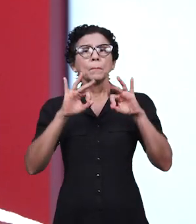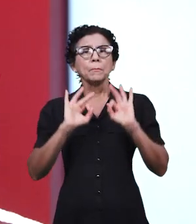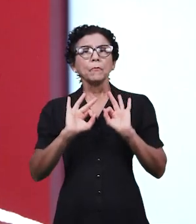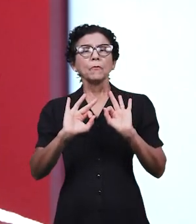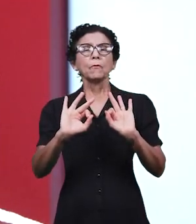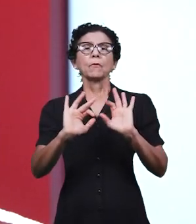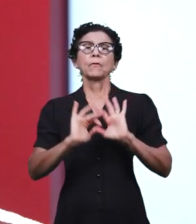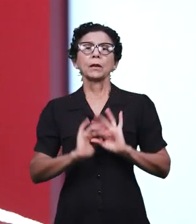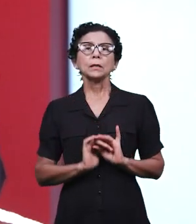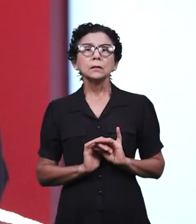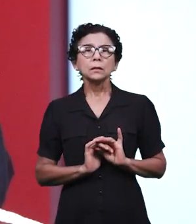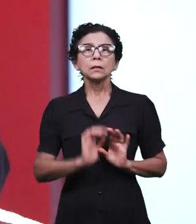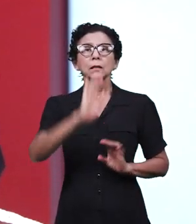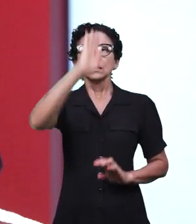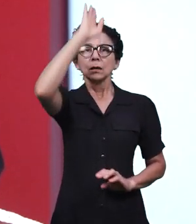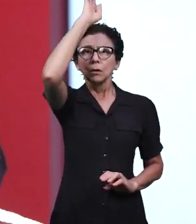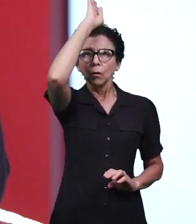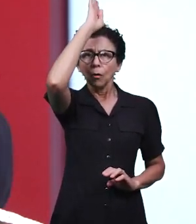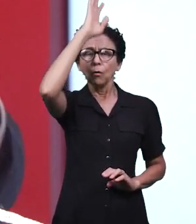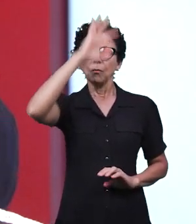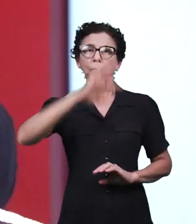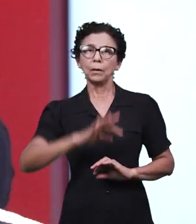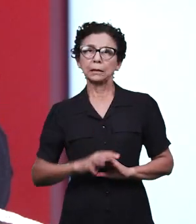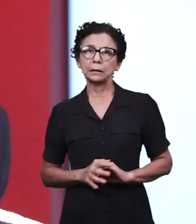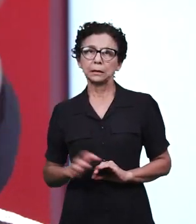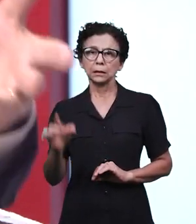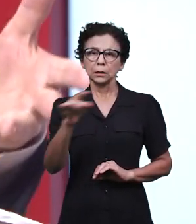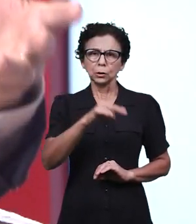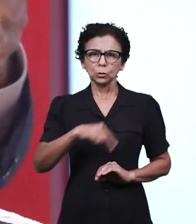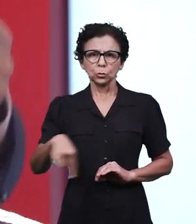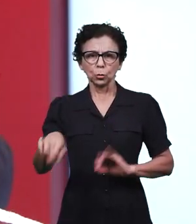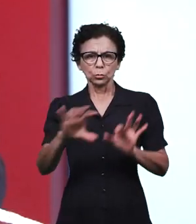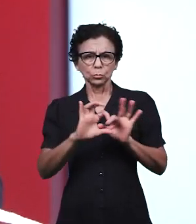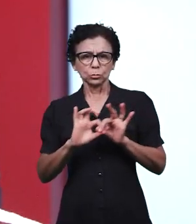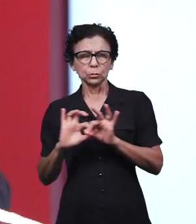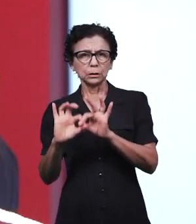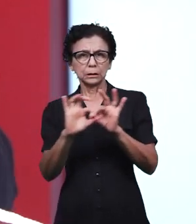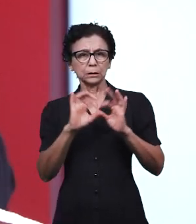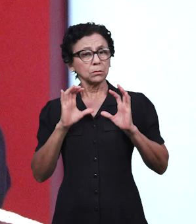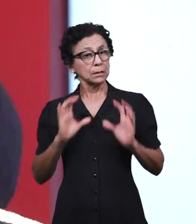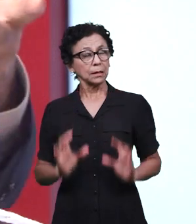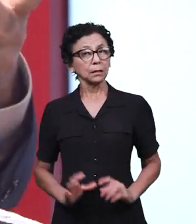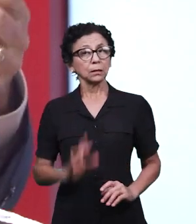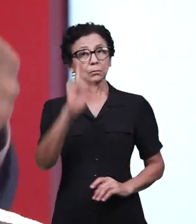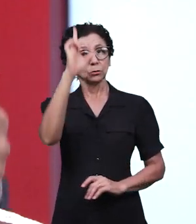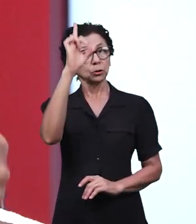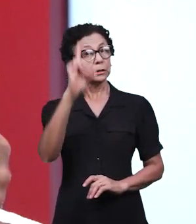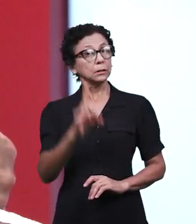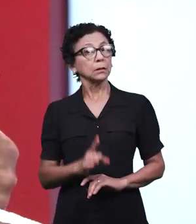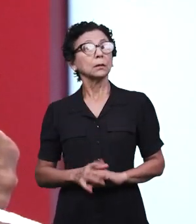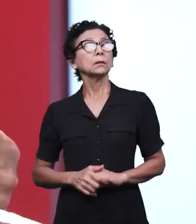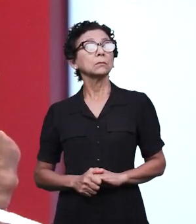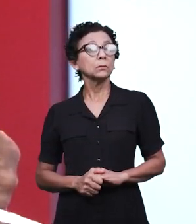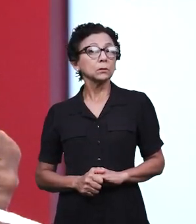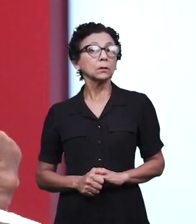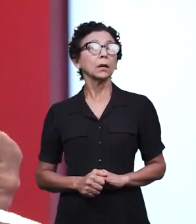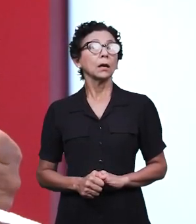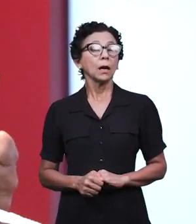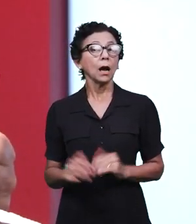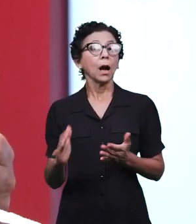de várias pessoas, que alguns pagavam até grandes somas para ser cidadão romano devido às prerrogativas que ele